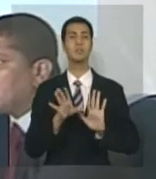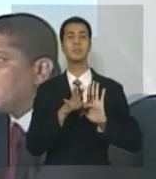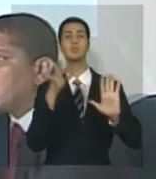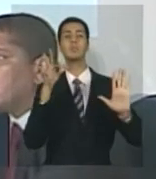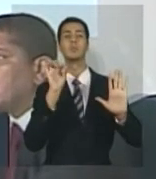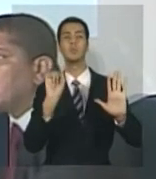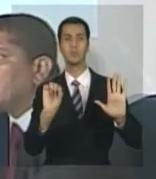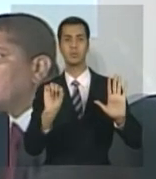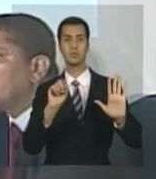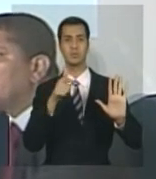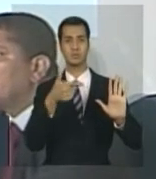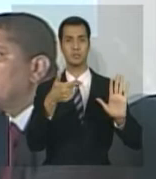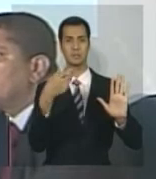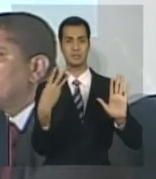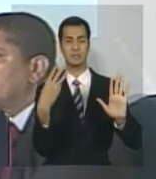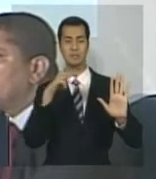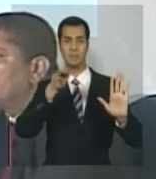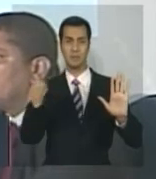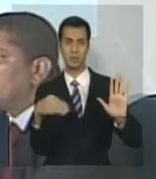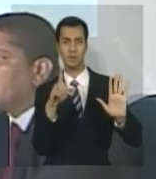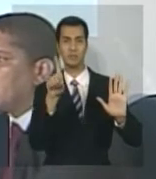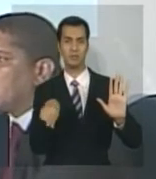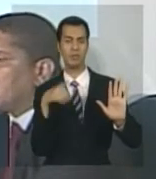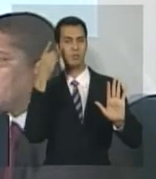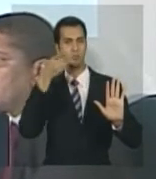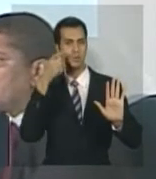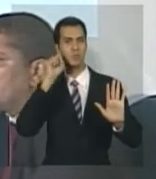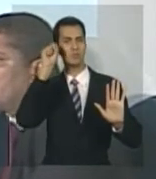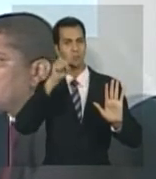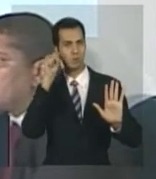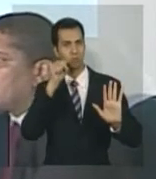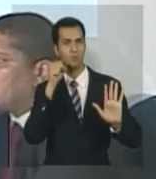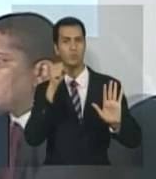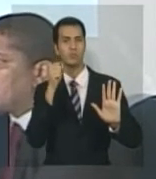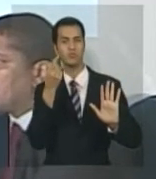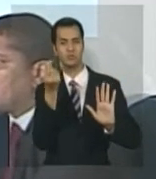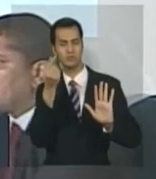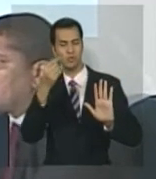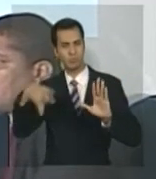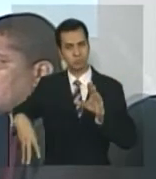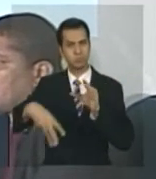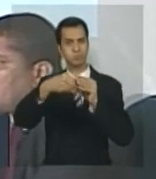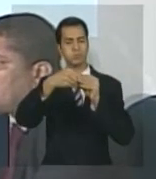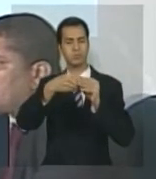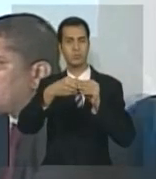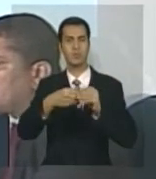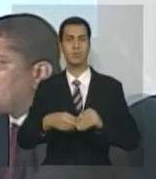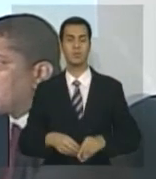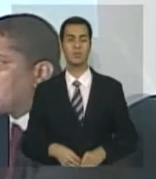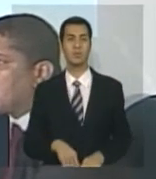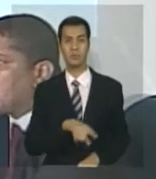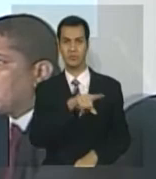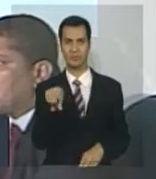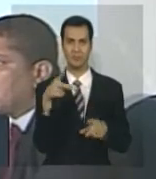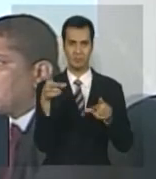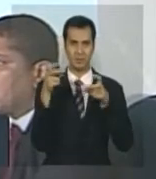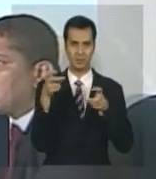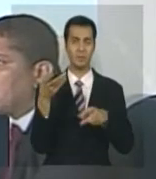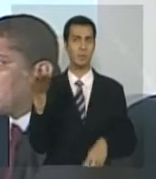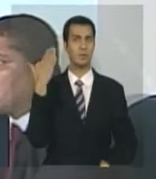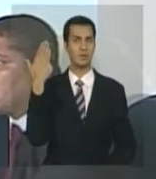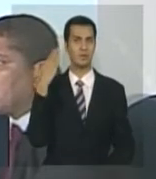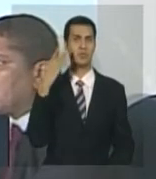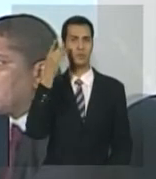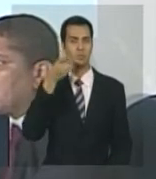para atendimento às emendas dos parlamentares. Vocês percebam que as emendas de parlamentares eram mais de